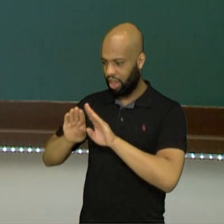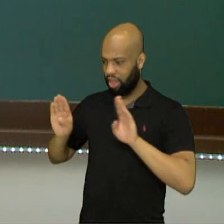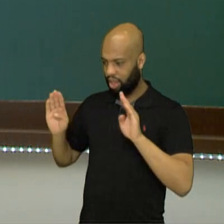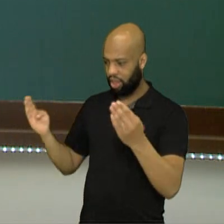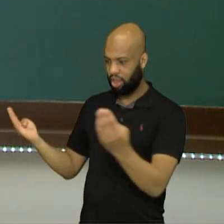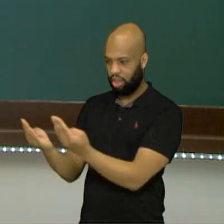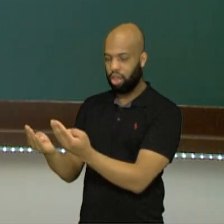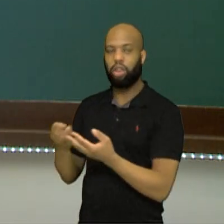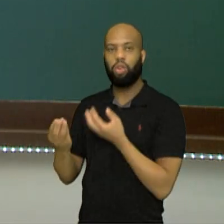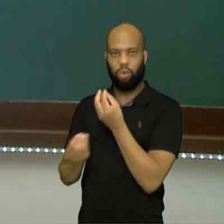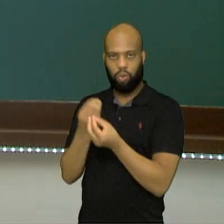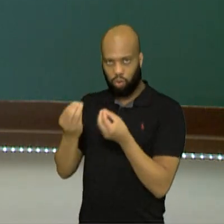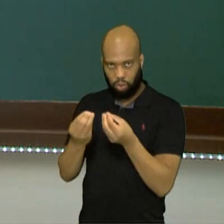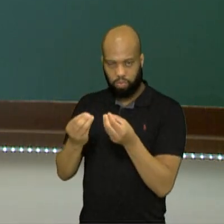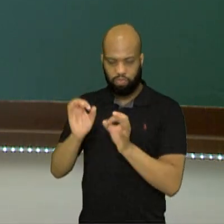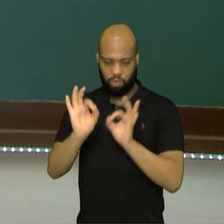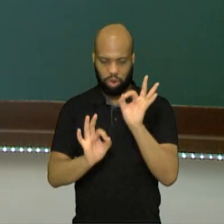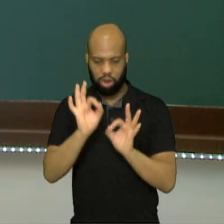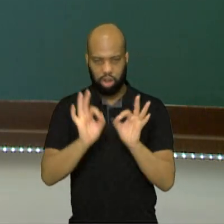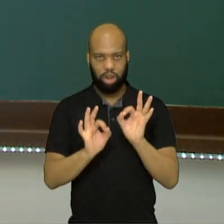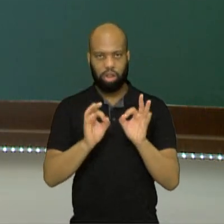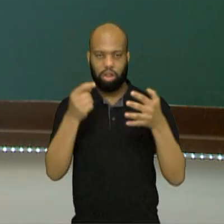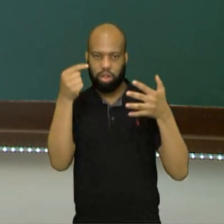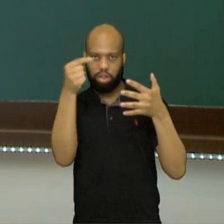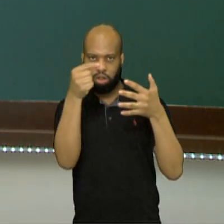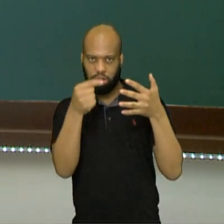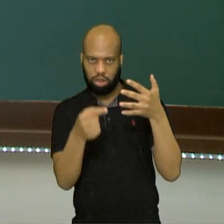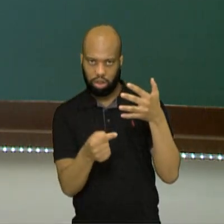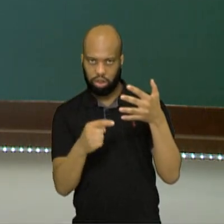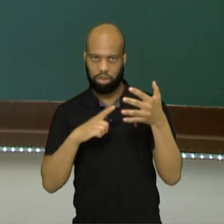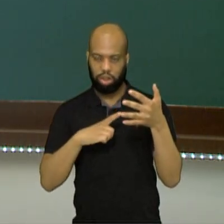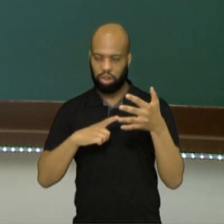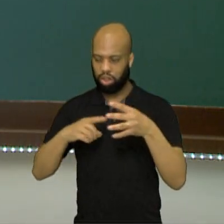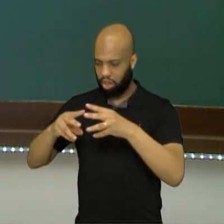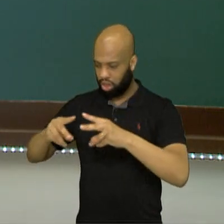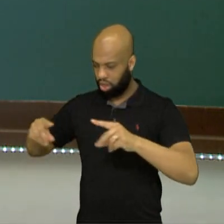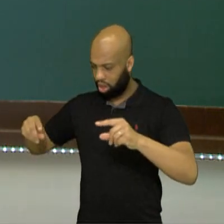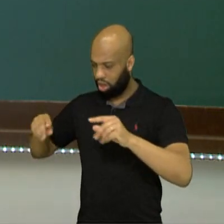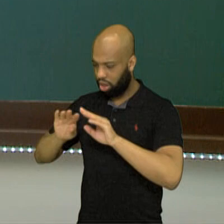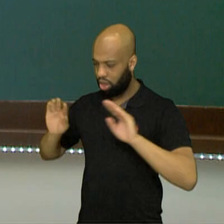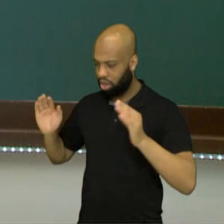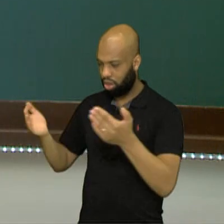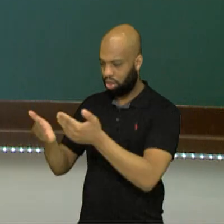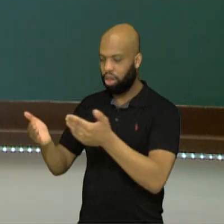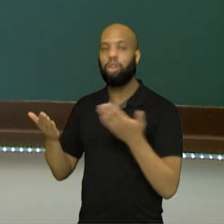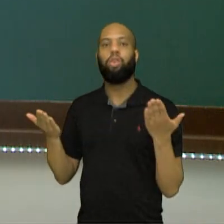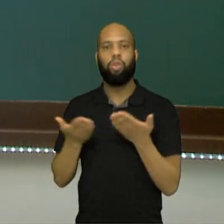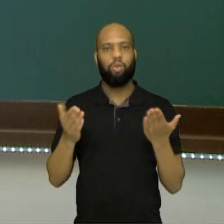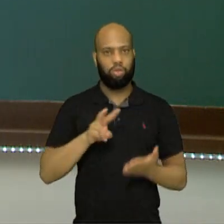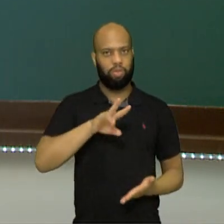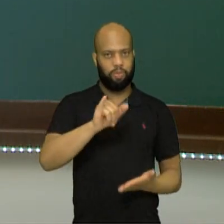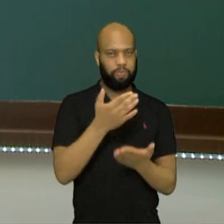dividia? Quais eram os elementos dessa porção de terra? A gente vai ver durante essa aula.